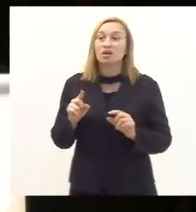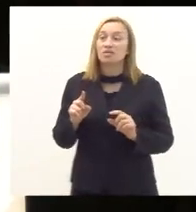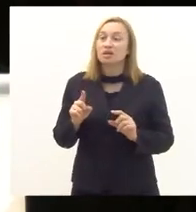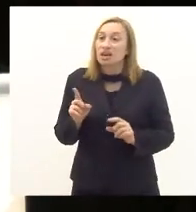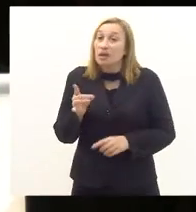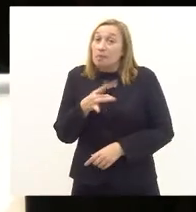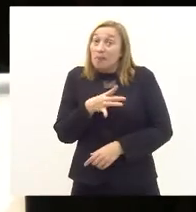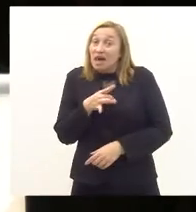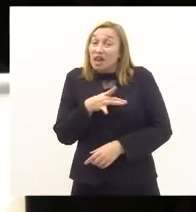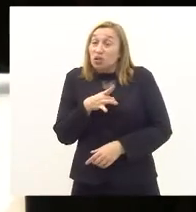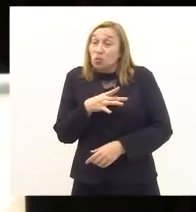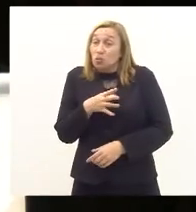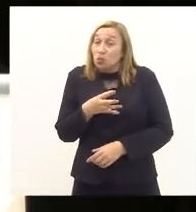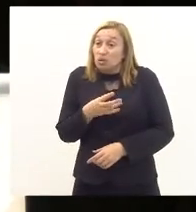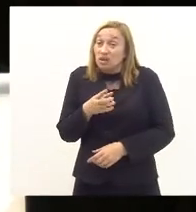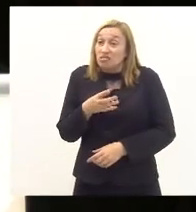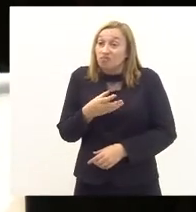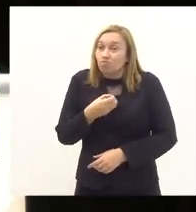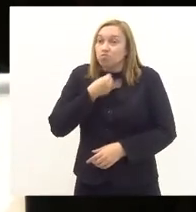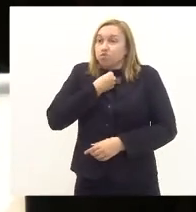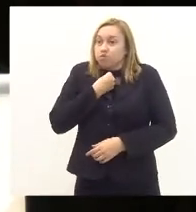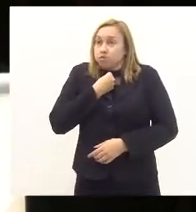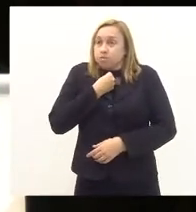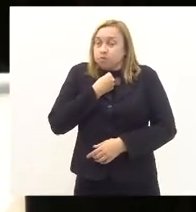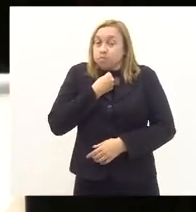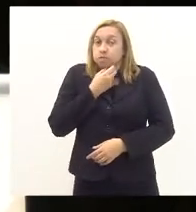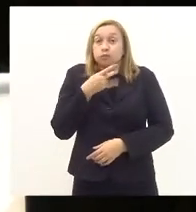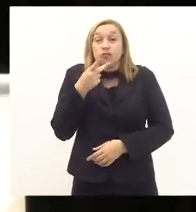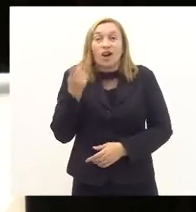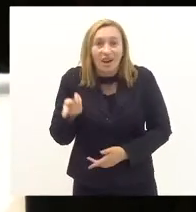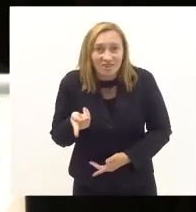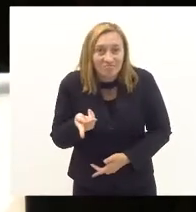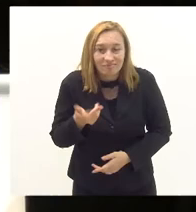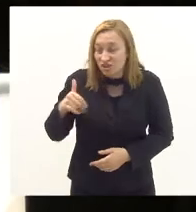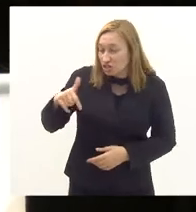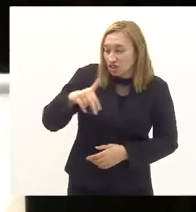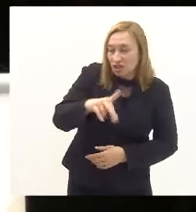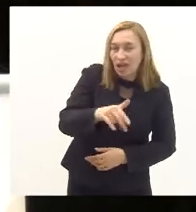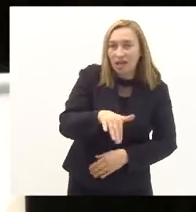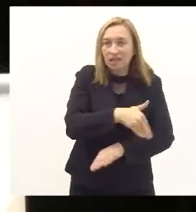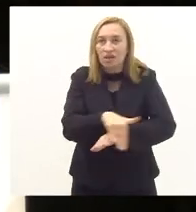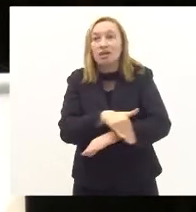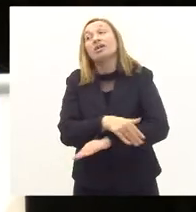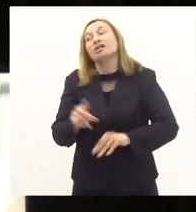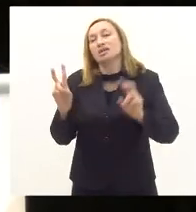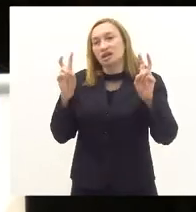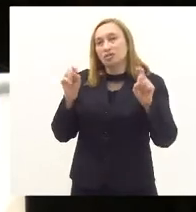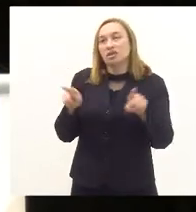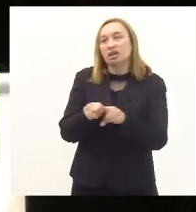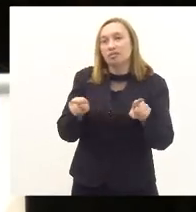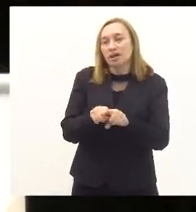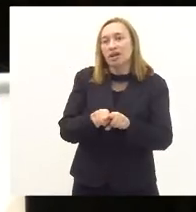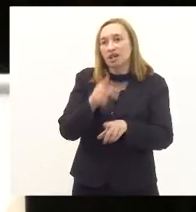medo, as questões que fazem você ter medo de andar na rua, essas questões também fazem as pessoas terem medo dentro